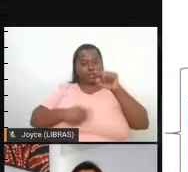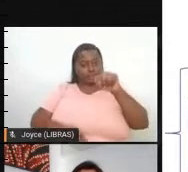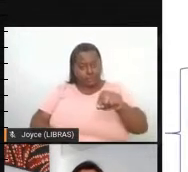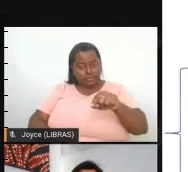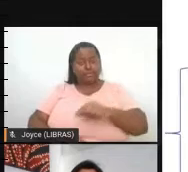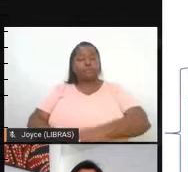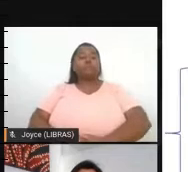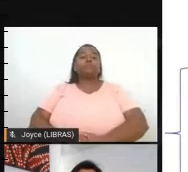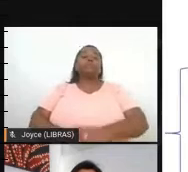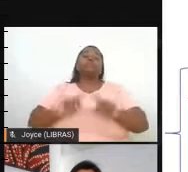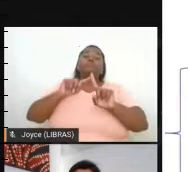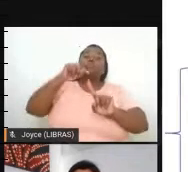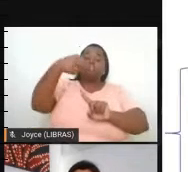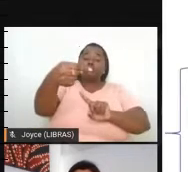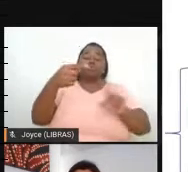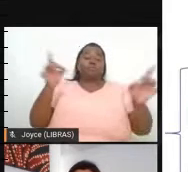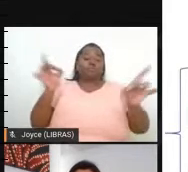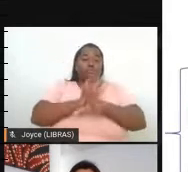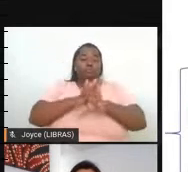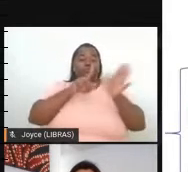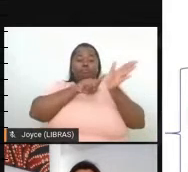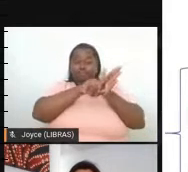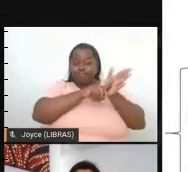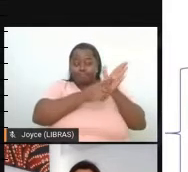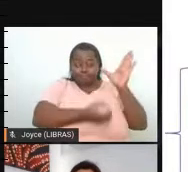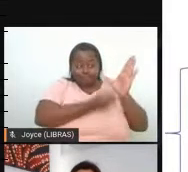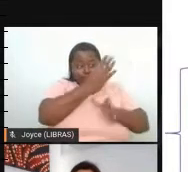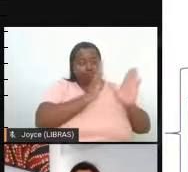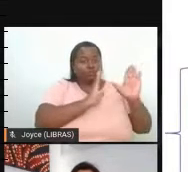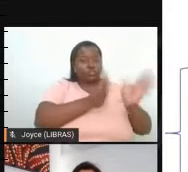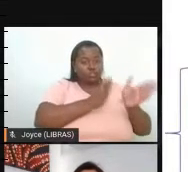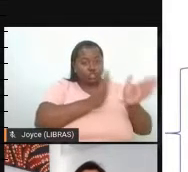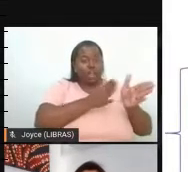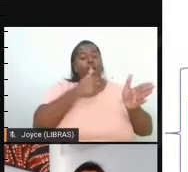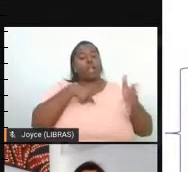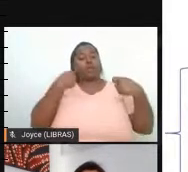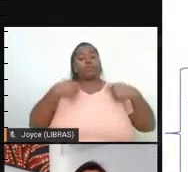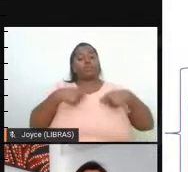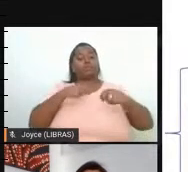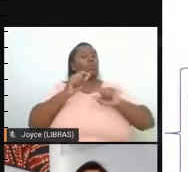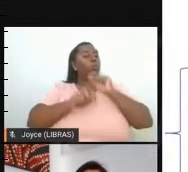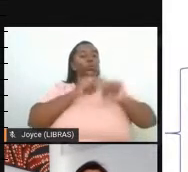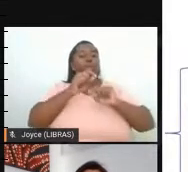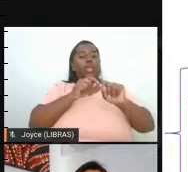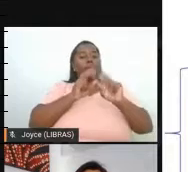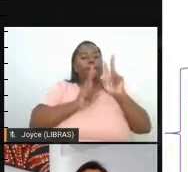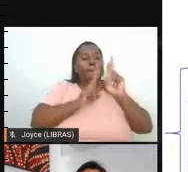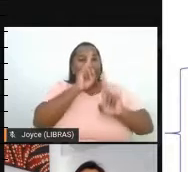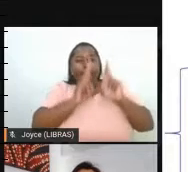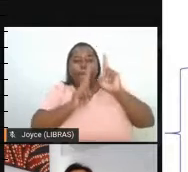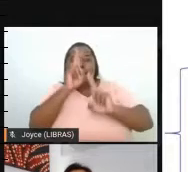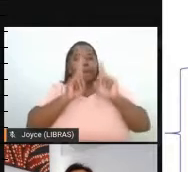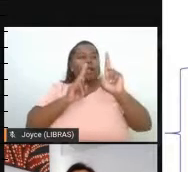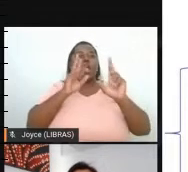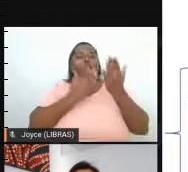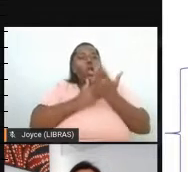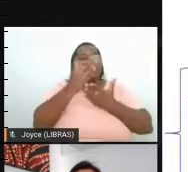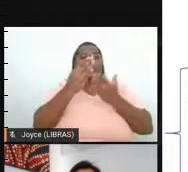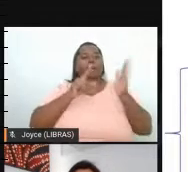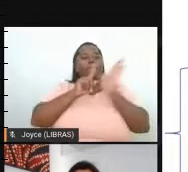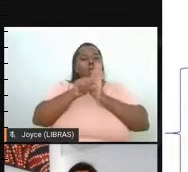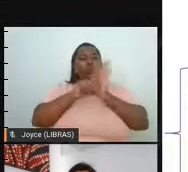que eu fiz o questionário, que eu criei ele, eu vou precisar editar esse questionário e começar a inserir